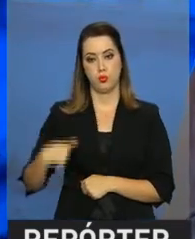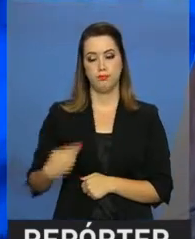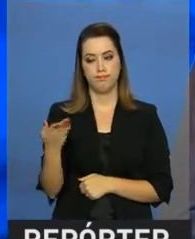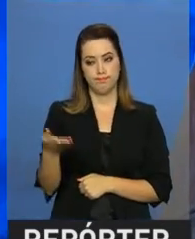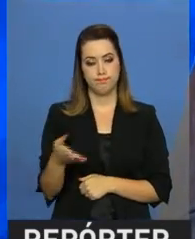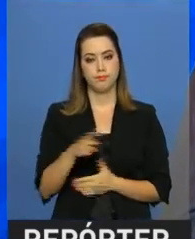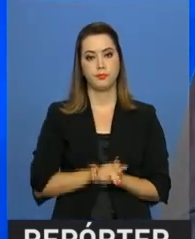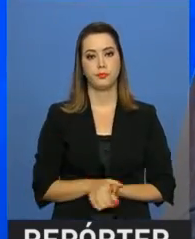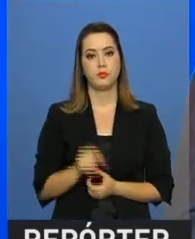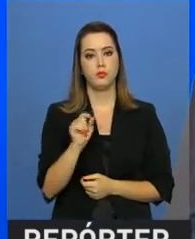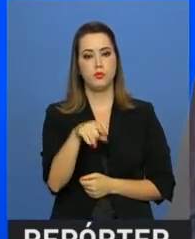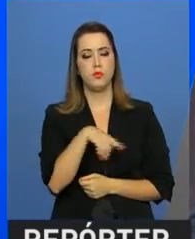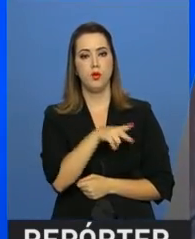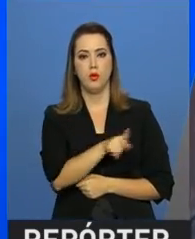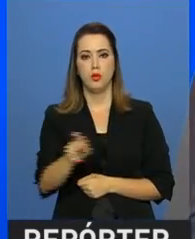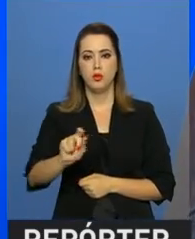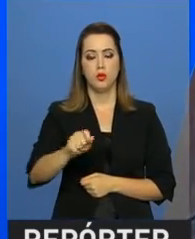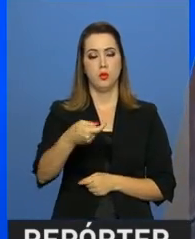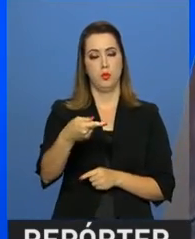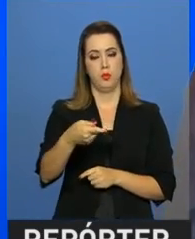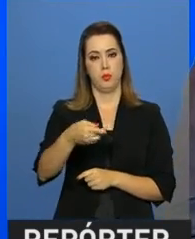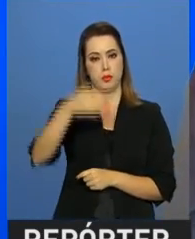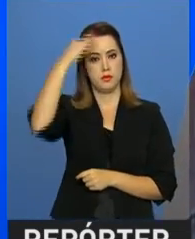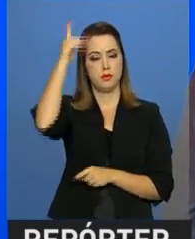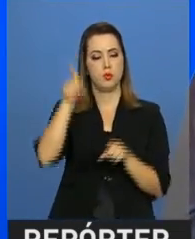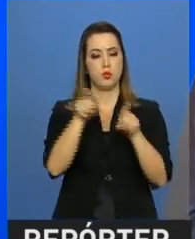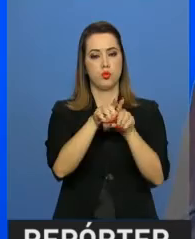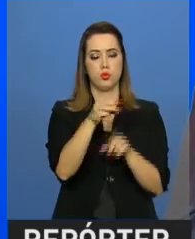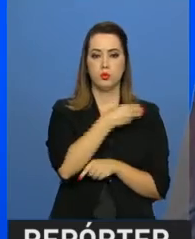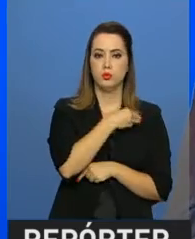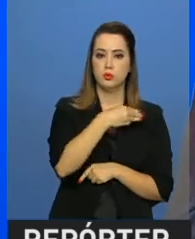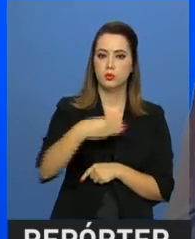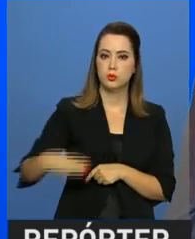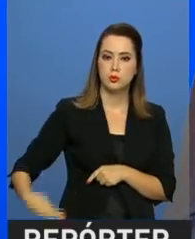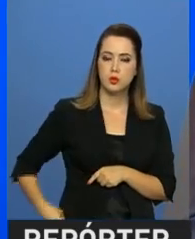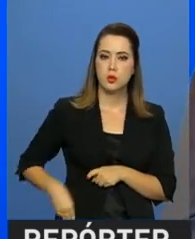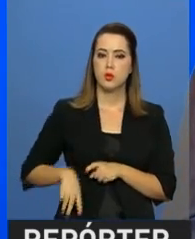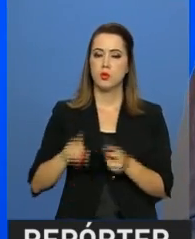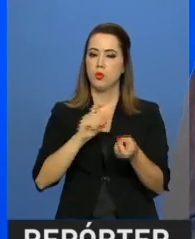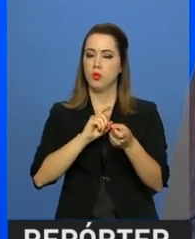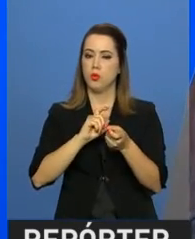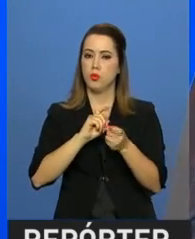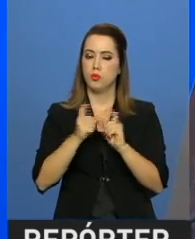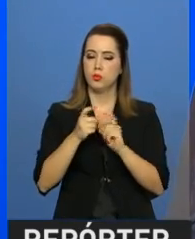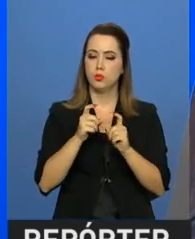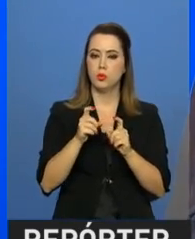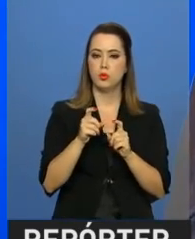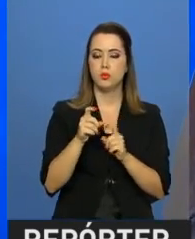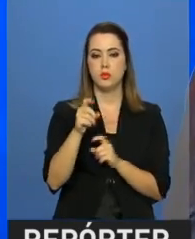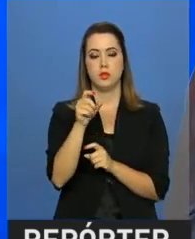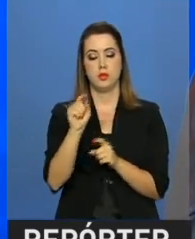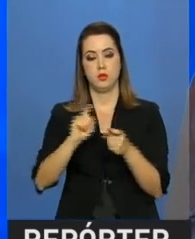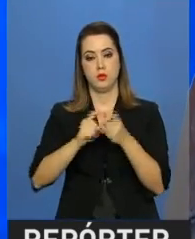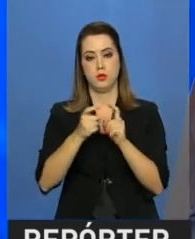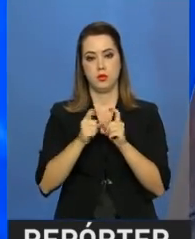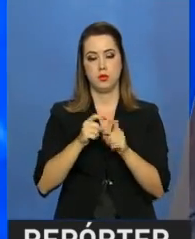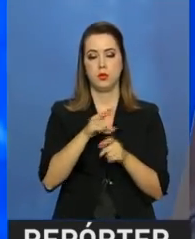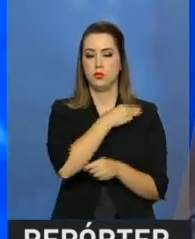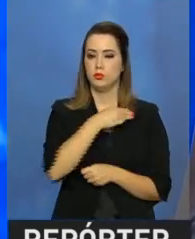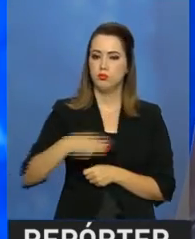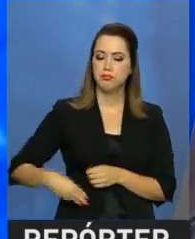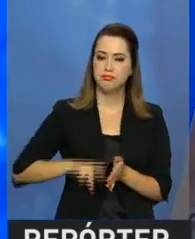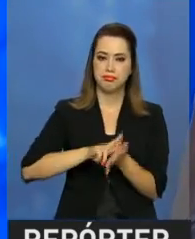encontro, o presidente e os ministros da Fazenda, da Agricultura e dos Transportes, Portos e Aviação Civil